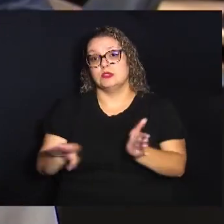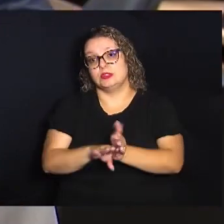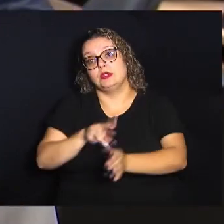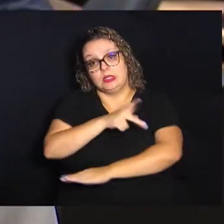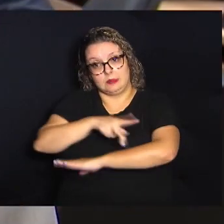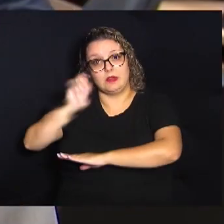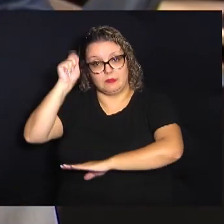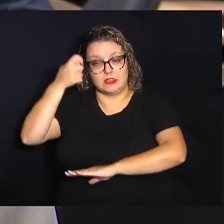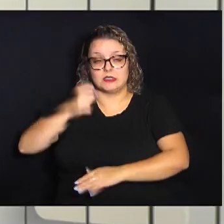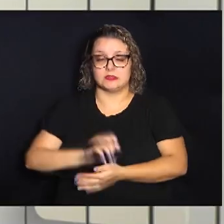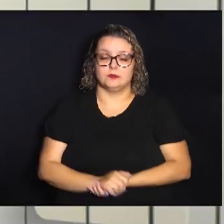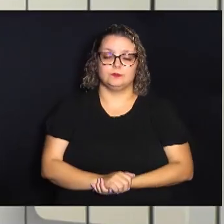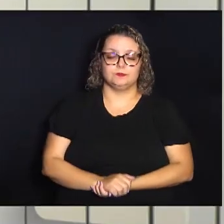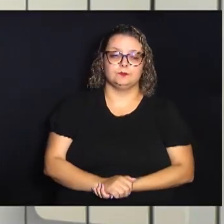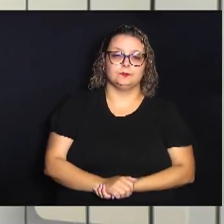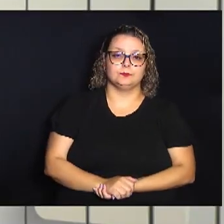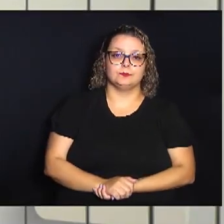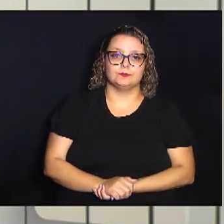pavimentação.